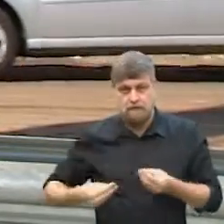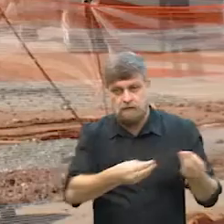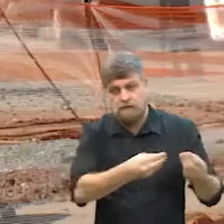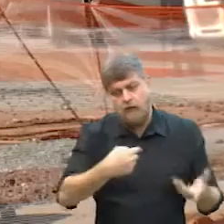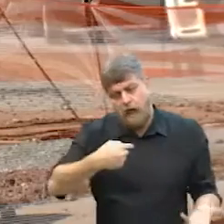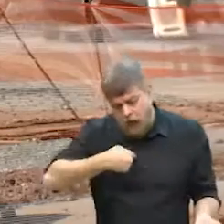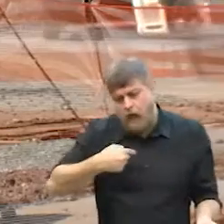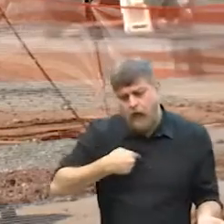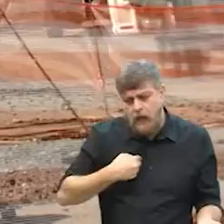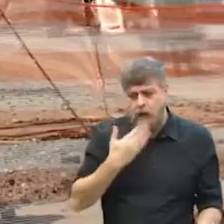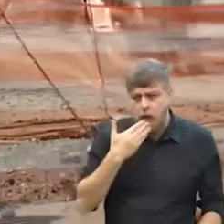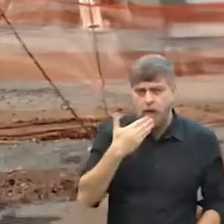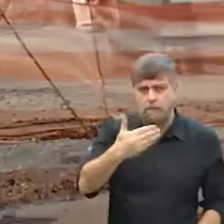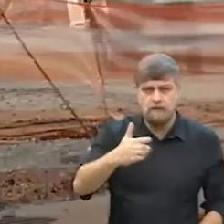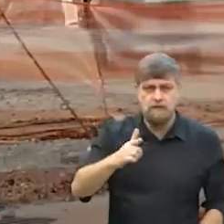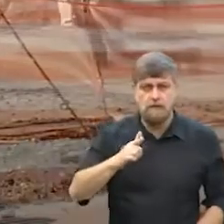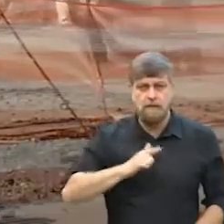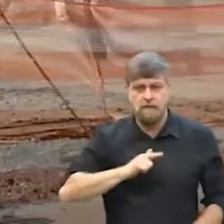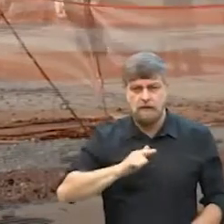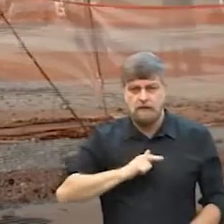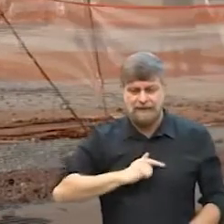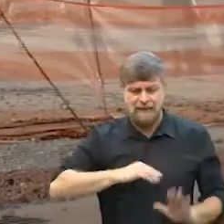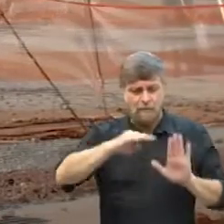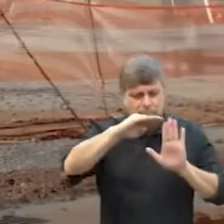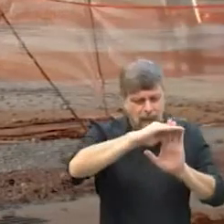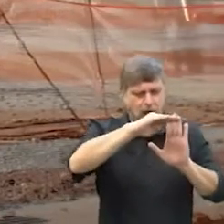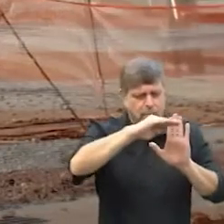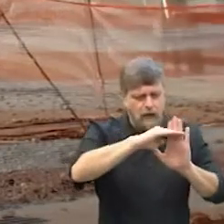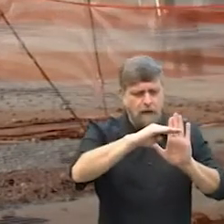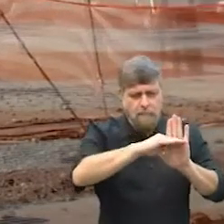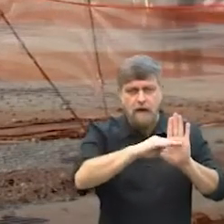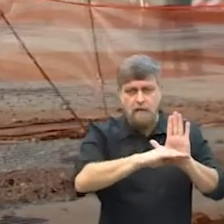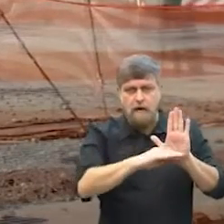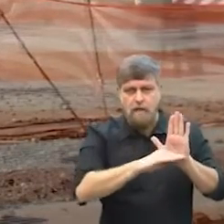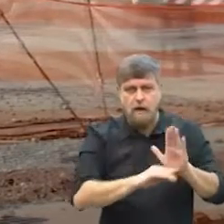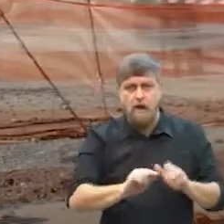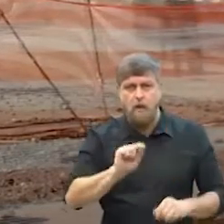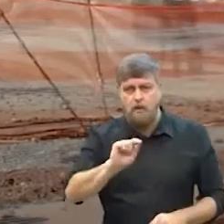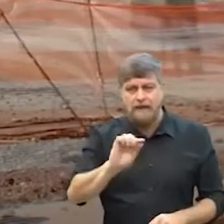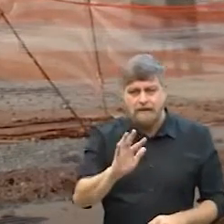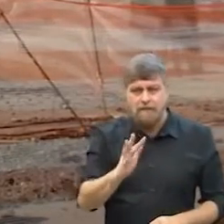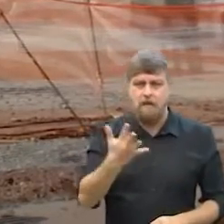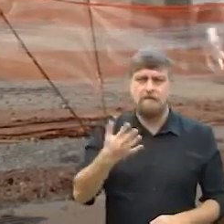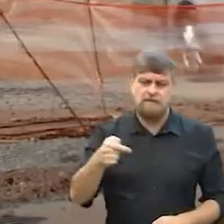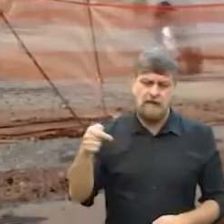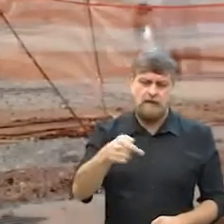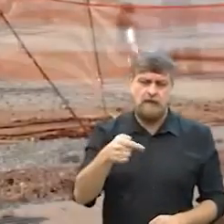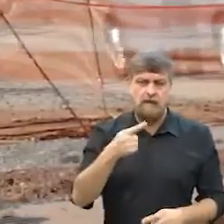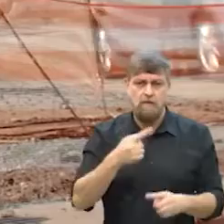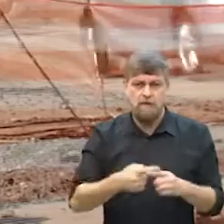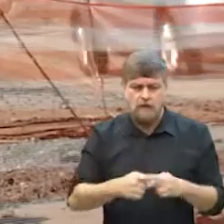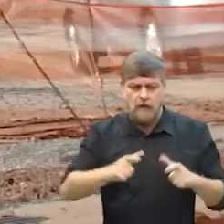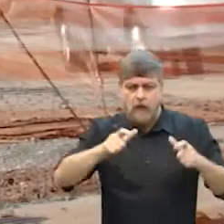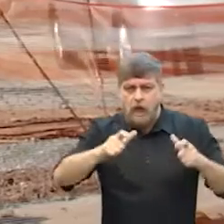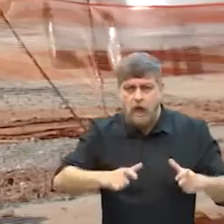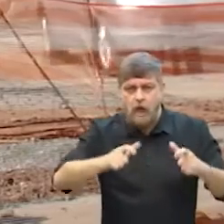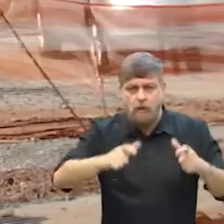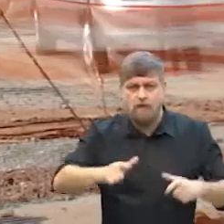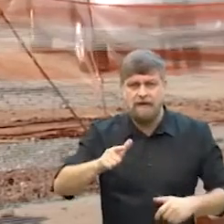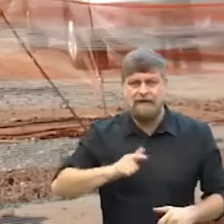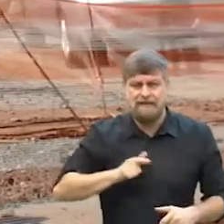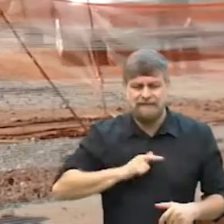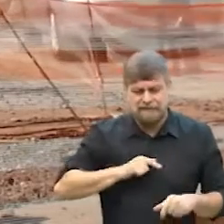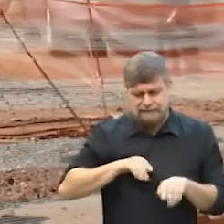prefeitura. Eu solicitei para que haja um cronograma daquilo que acontecerá aqui, porque é um